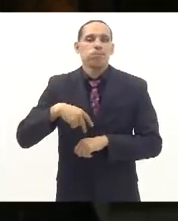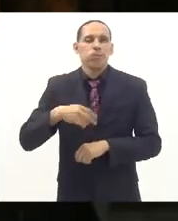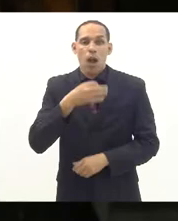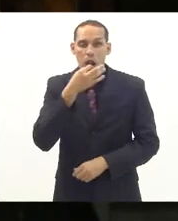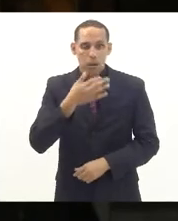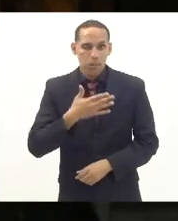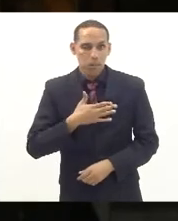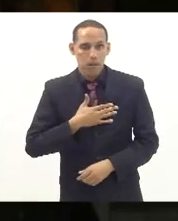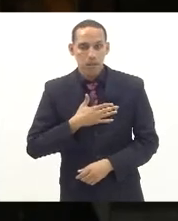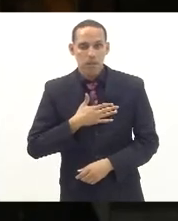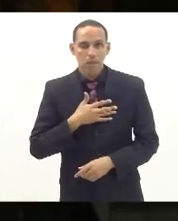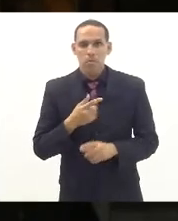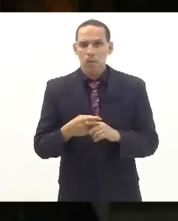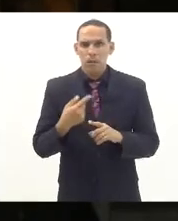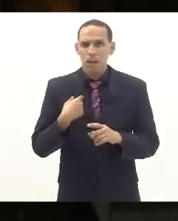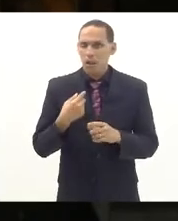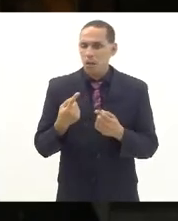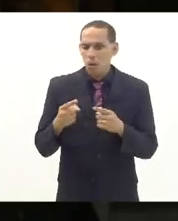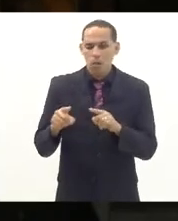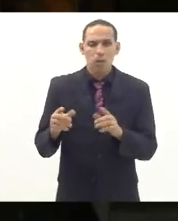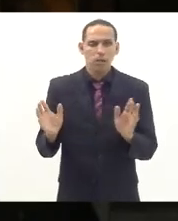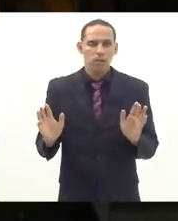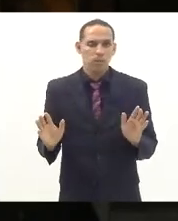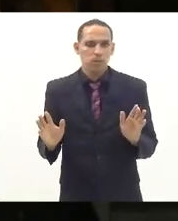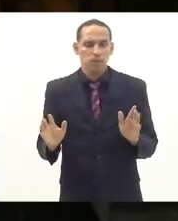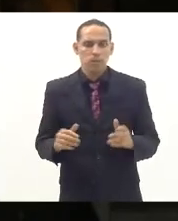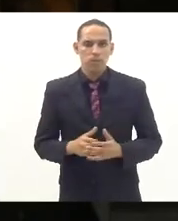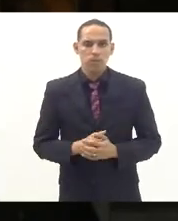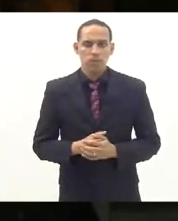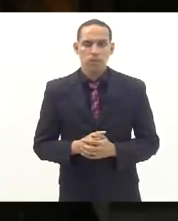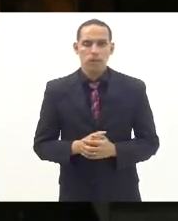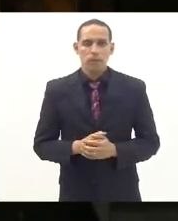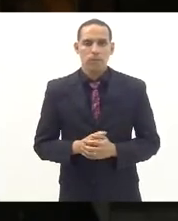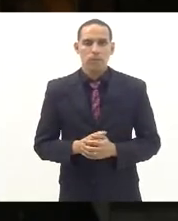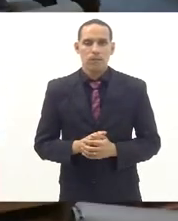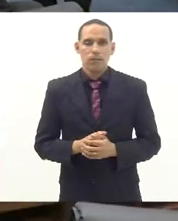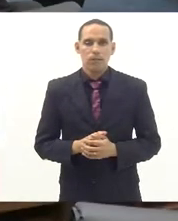de porque vou me posicionar contrariamente à